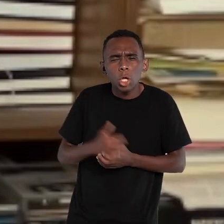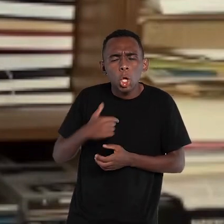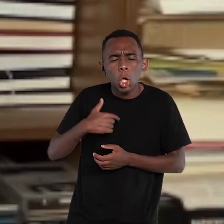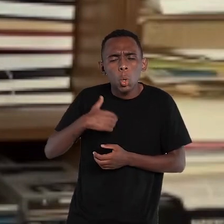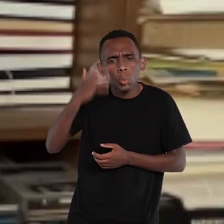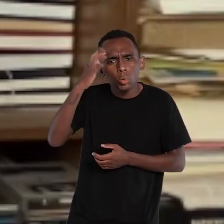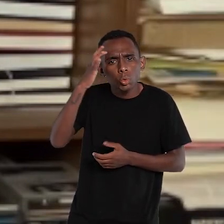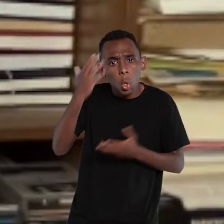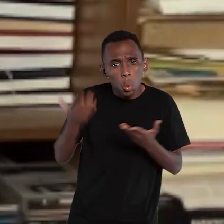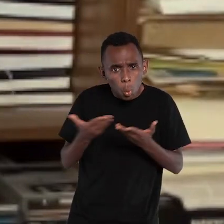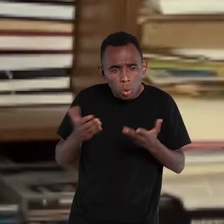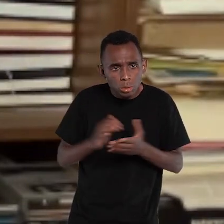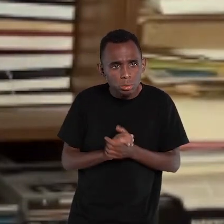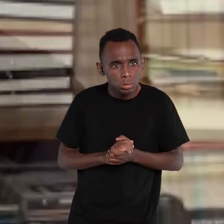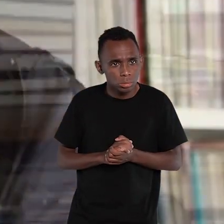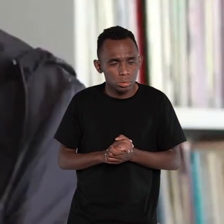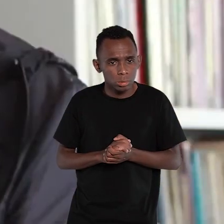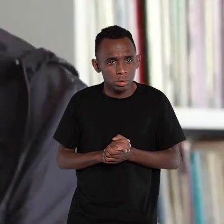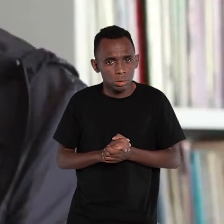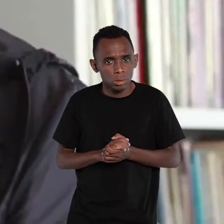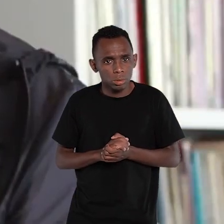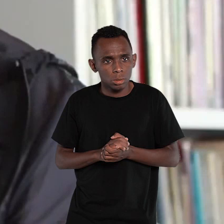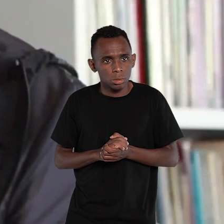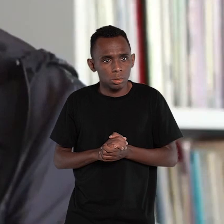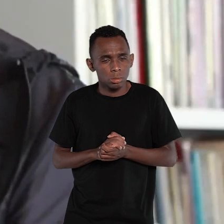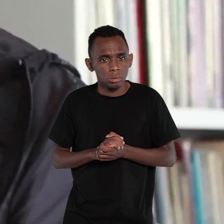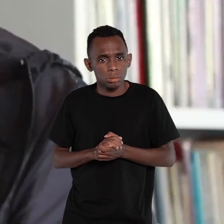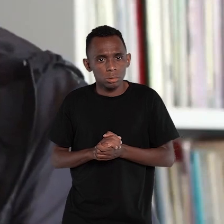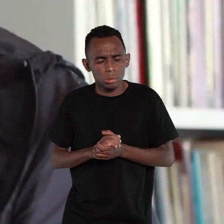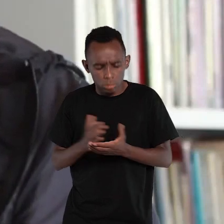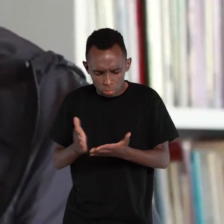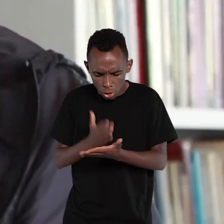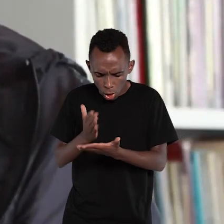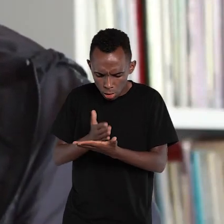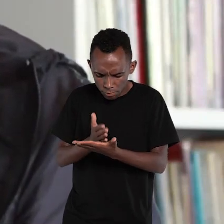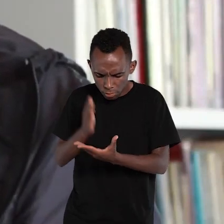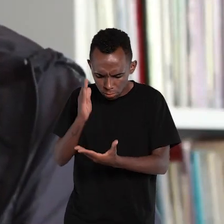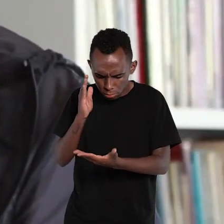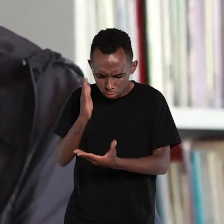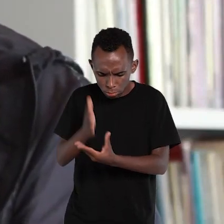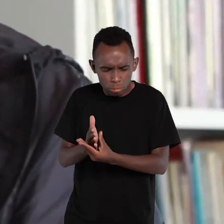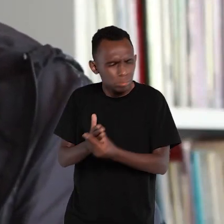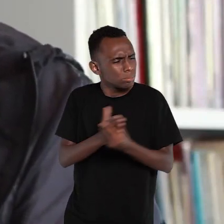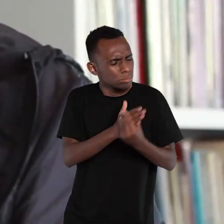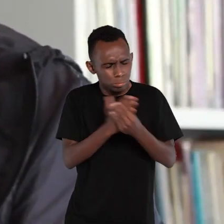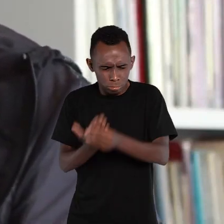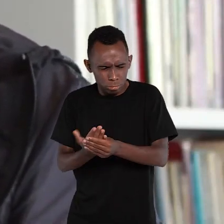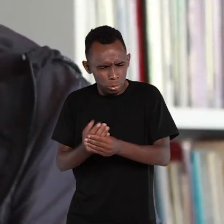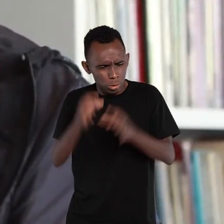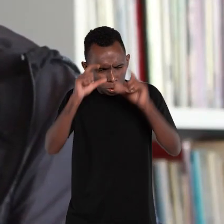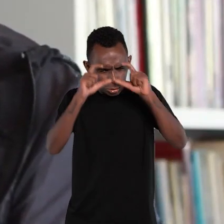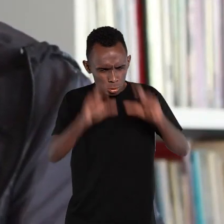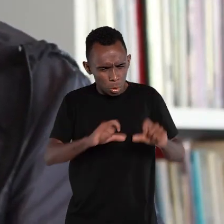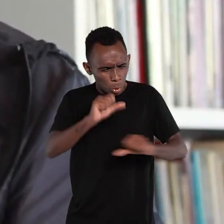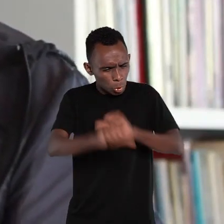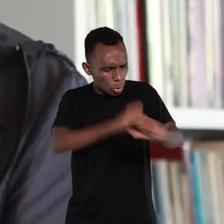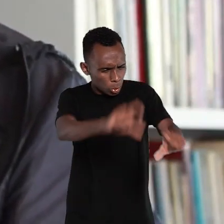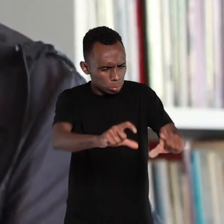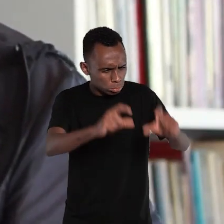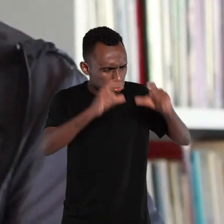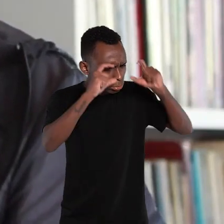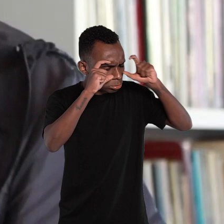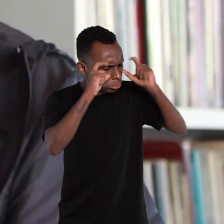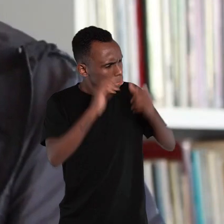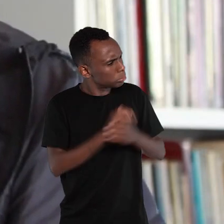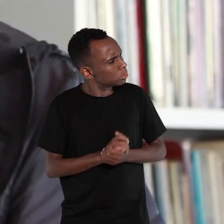hoje, Leonor? Ela colocou um marcador entre as páginas do livro que estava lendo, trocou os óculos e olhou para o